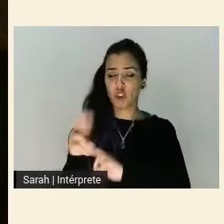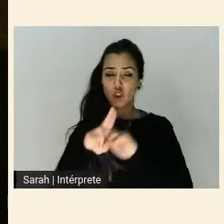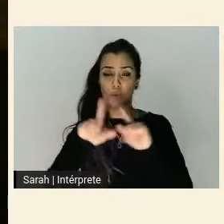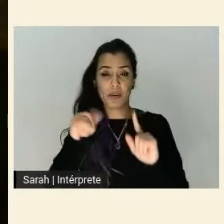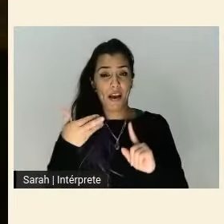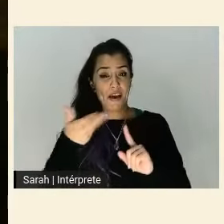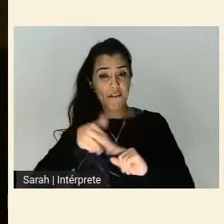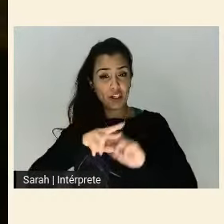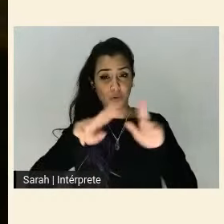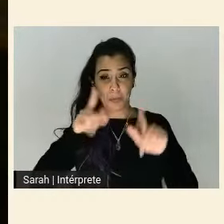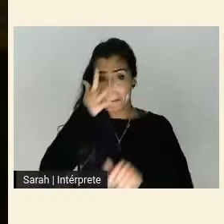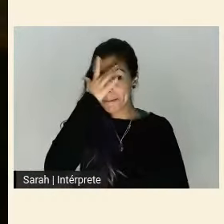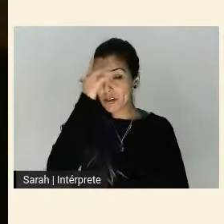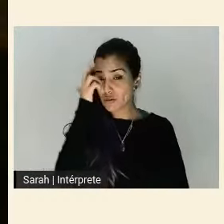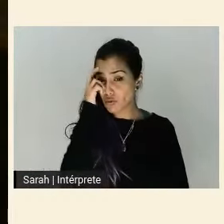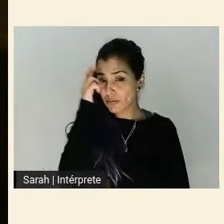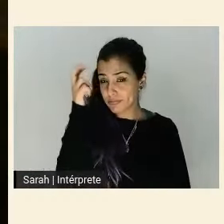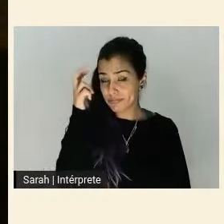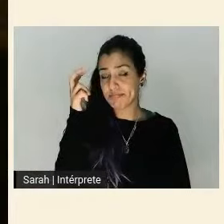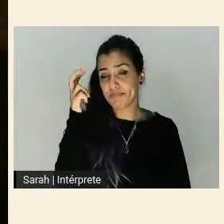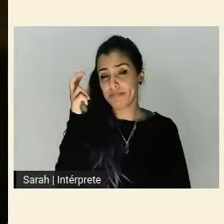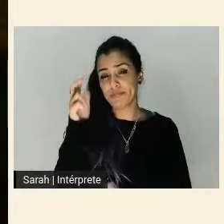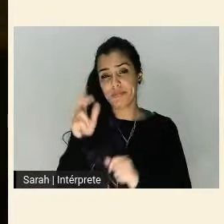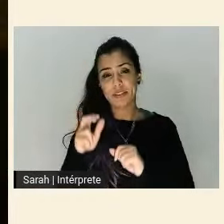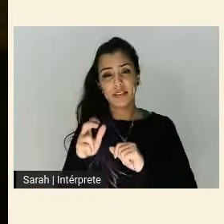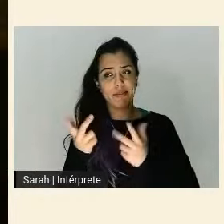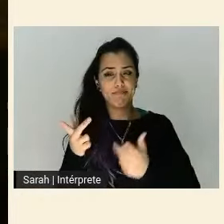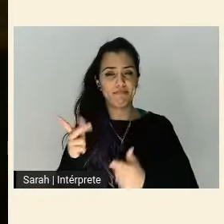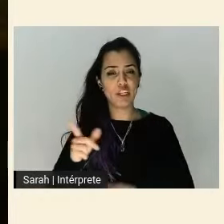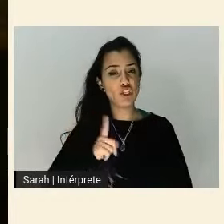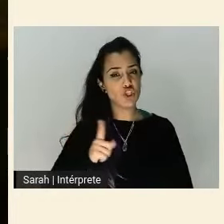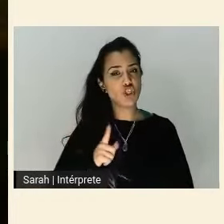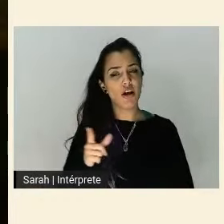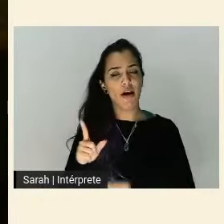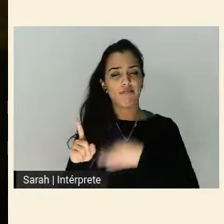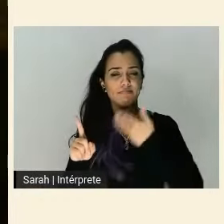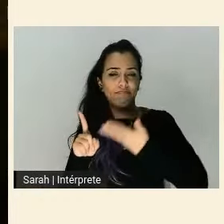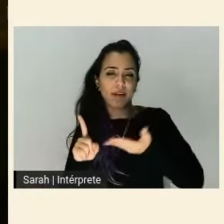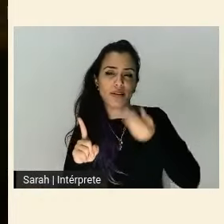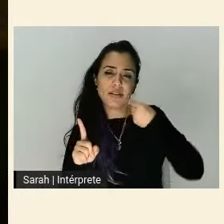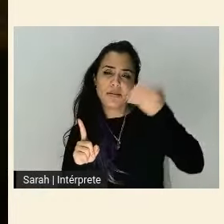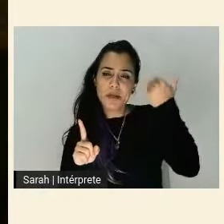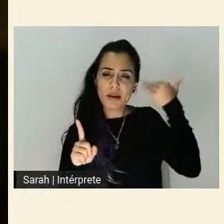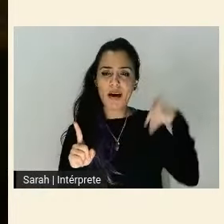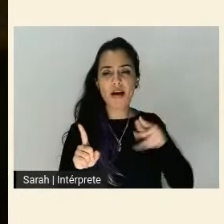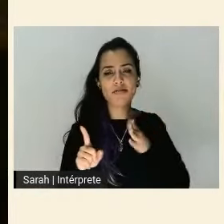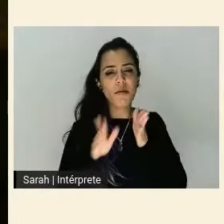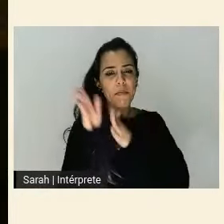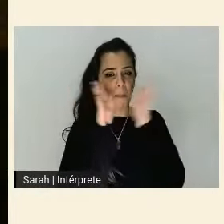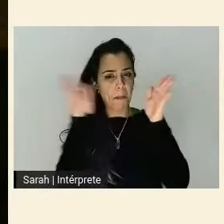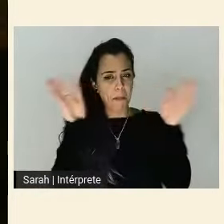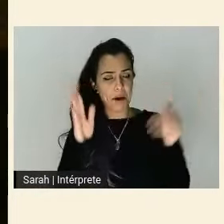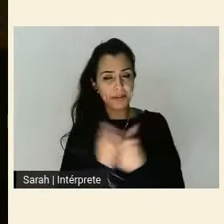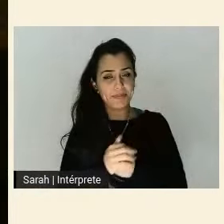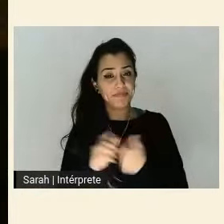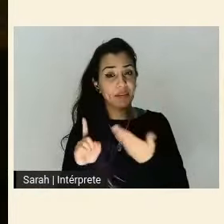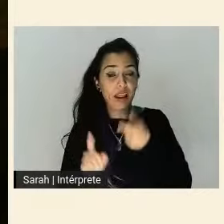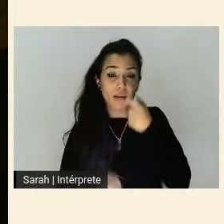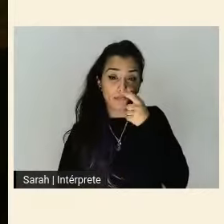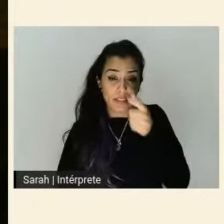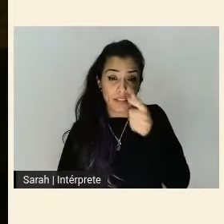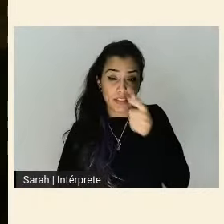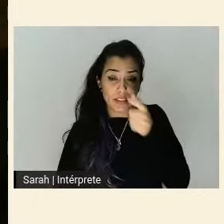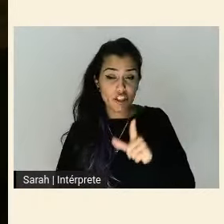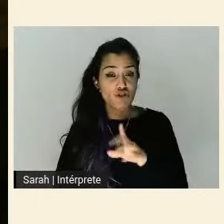aos intelectuais dos estados onde passava. Seu interesse era conhecer de perto os